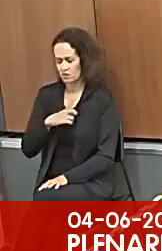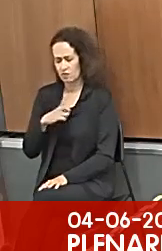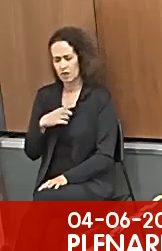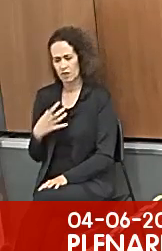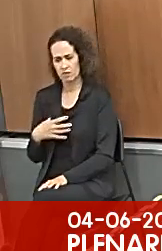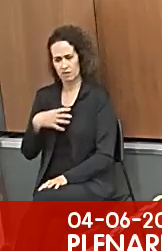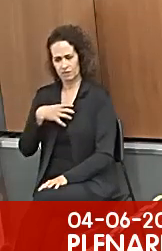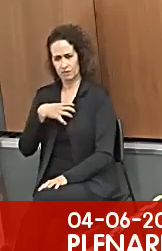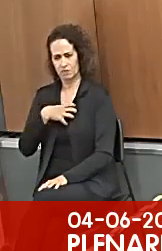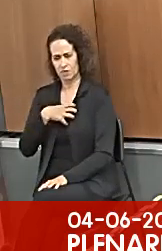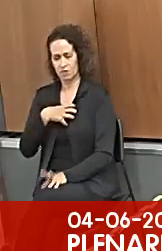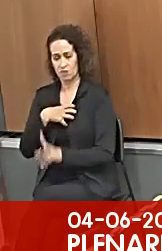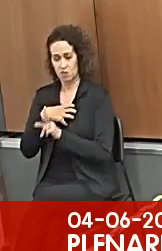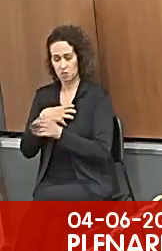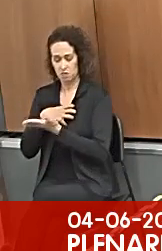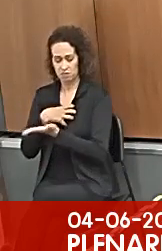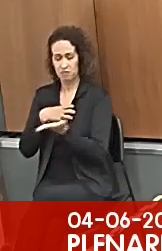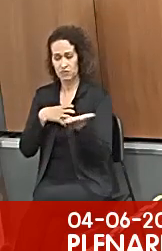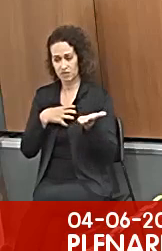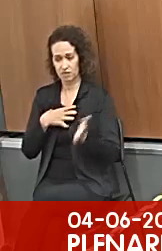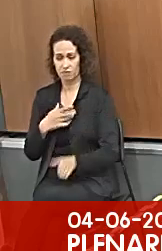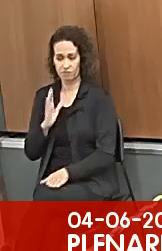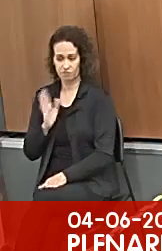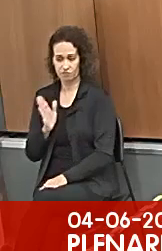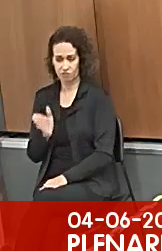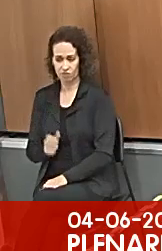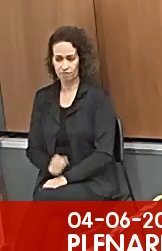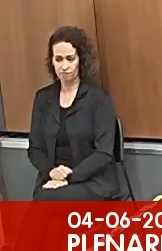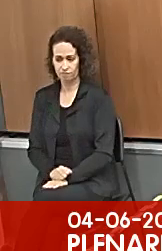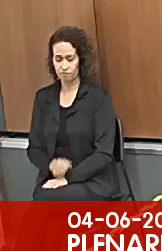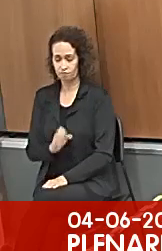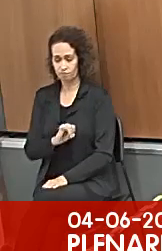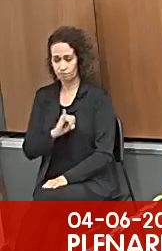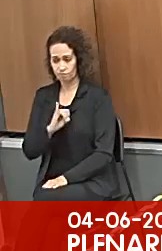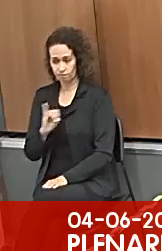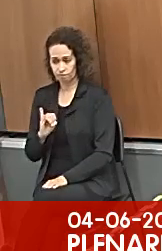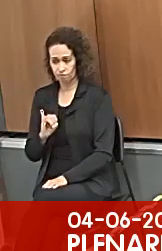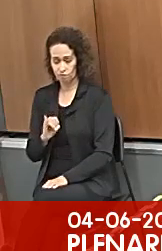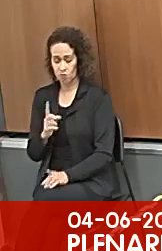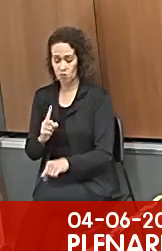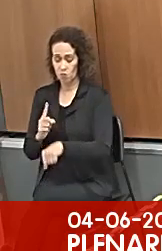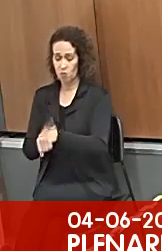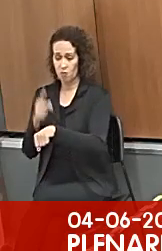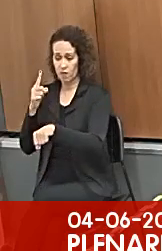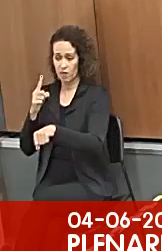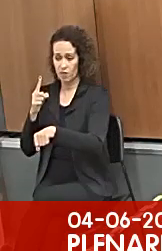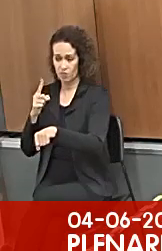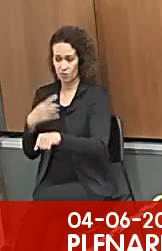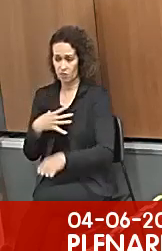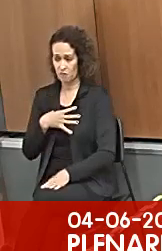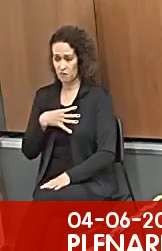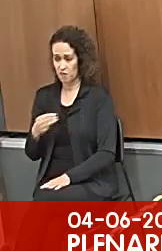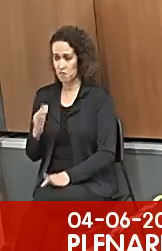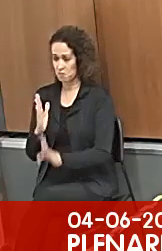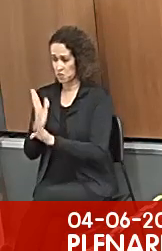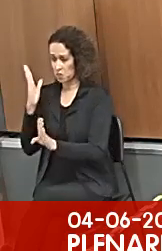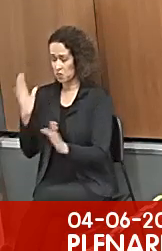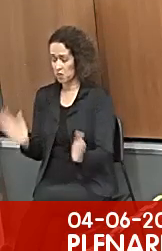que as senhoras tiveram. No momento em que veio o diagnóstico, a pergunta, a interrogação: e agora? O que eu vou